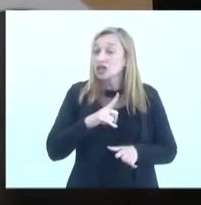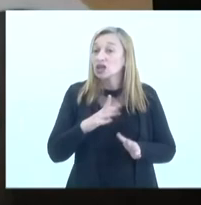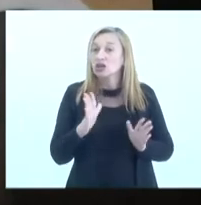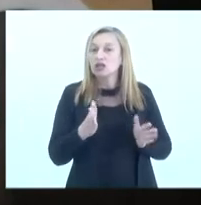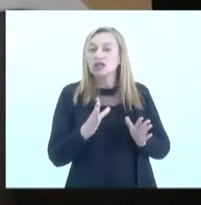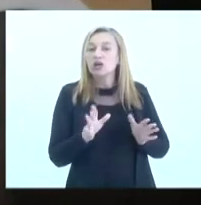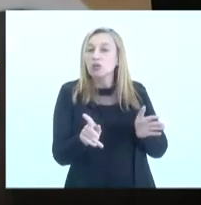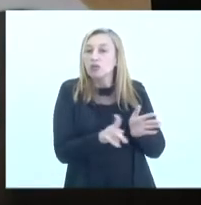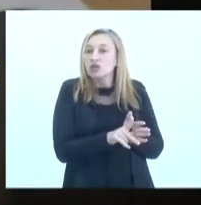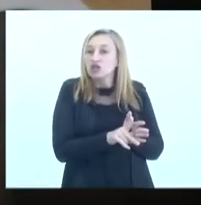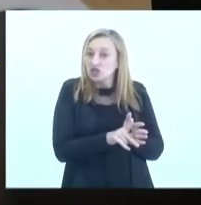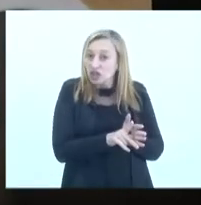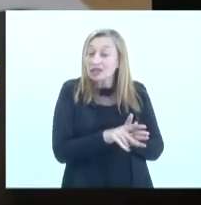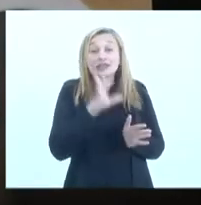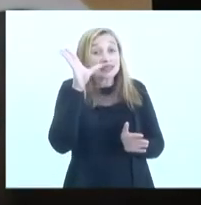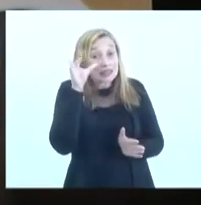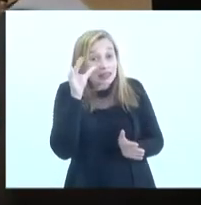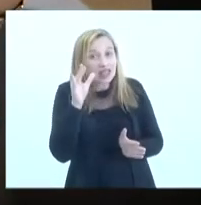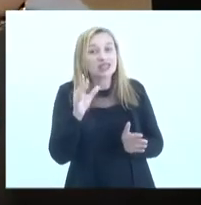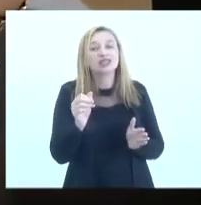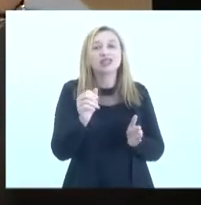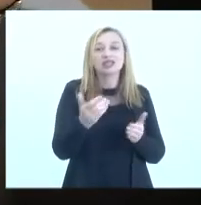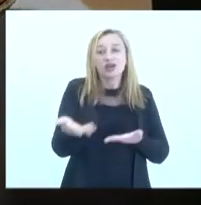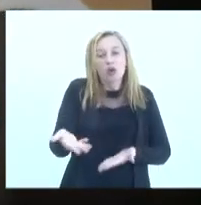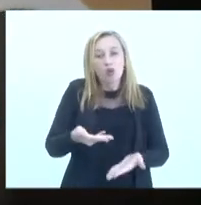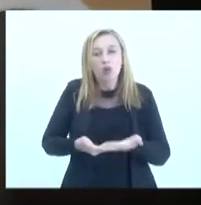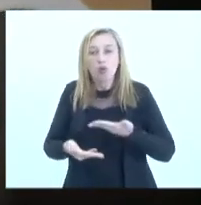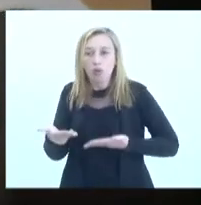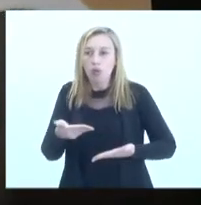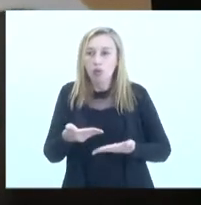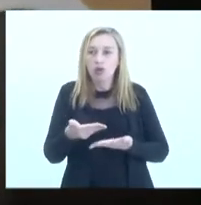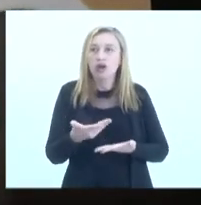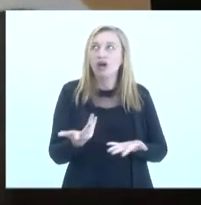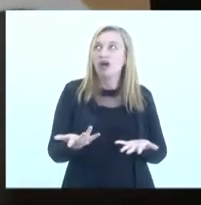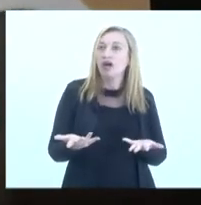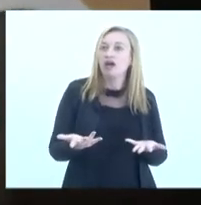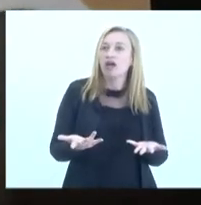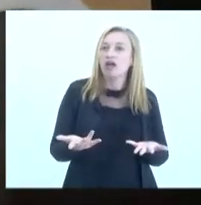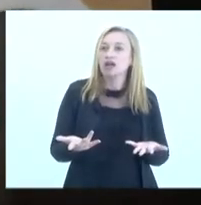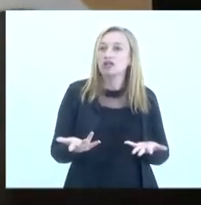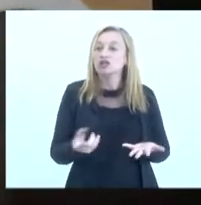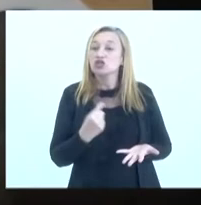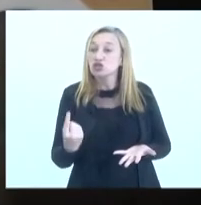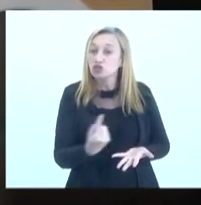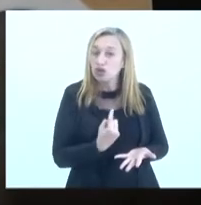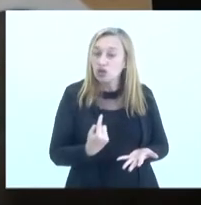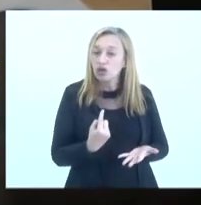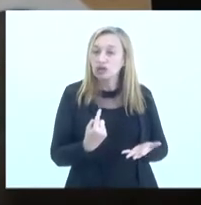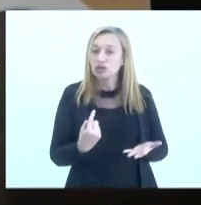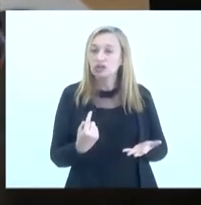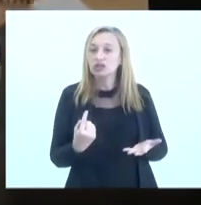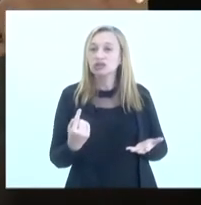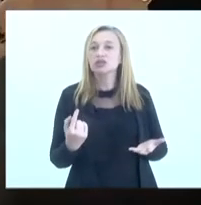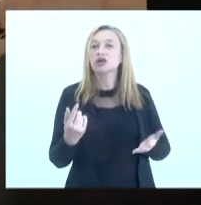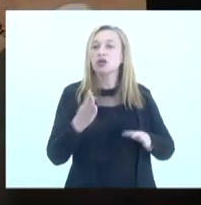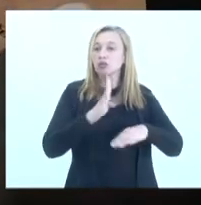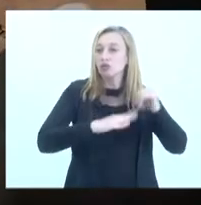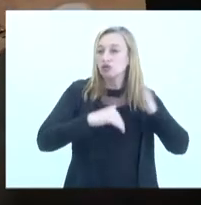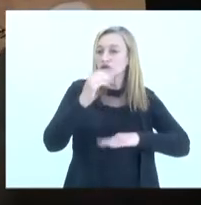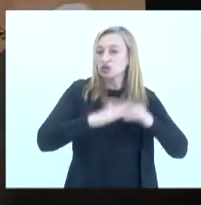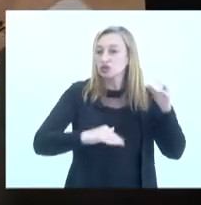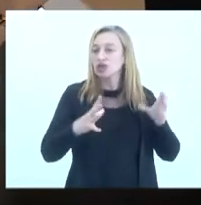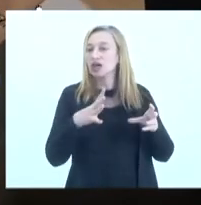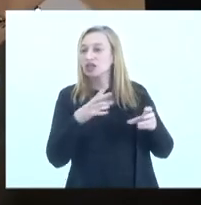são projetos extremamente interessantes nessa parceria, vamos dizer, de nós, enquanto profissionais da contabilidade, e o